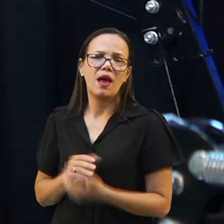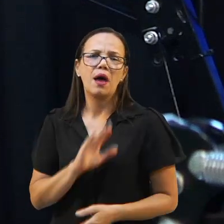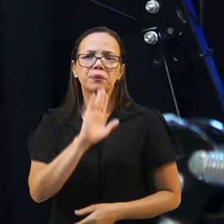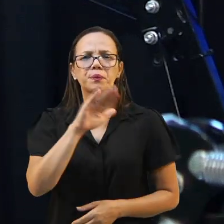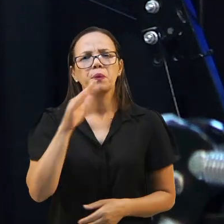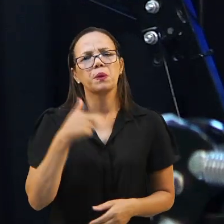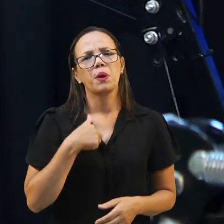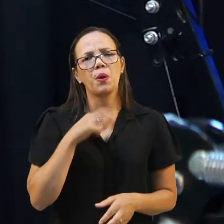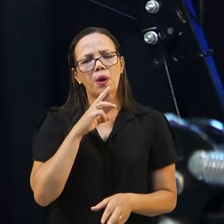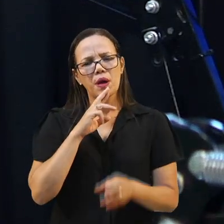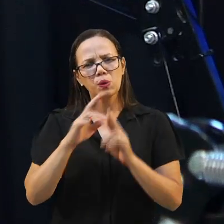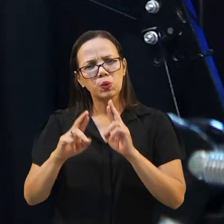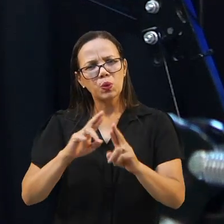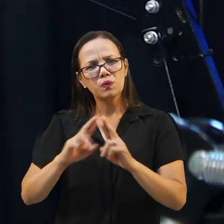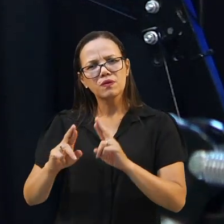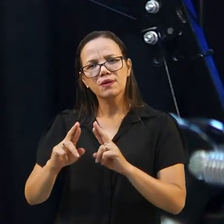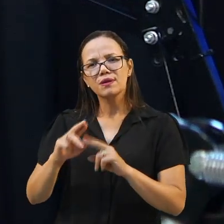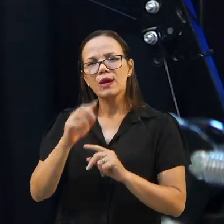resolvi estudar,